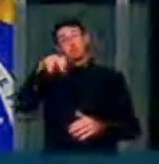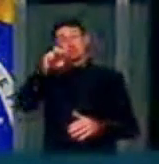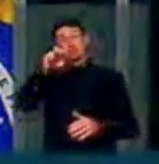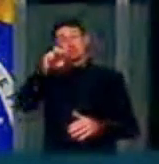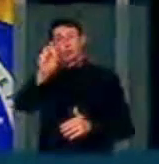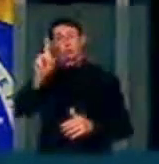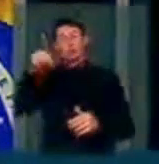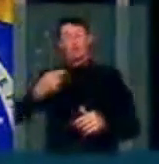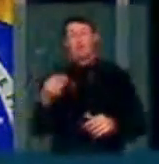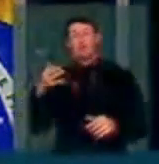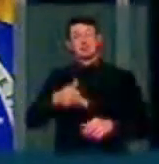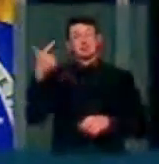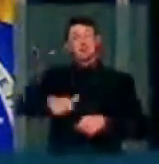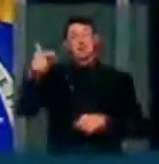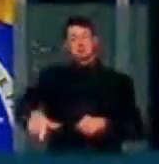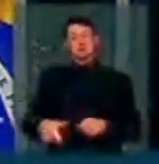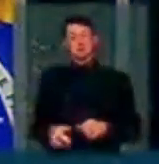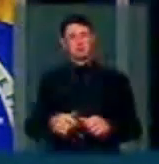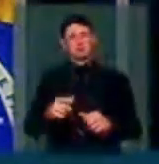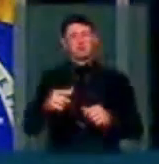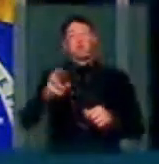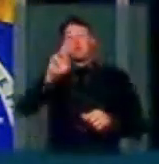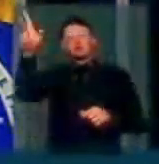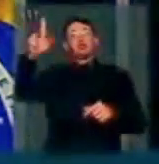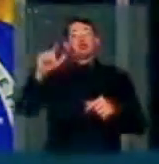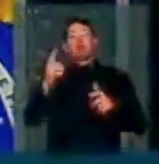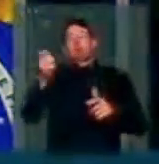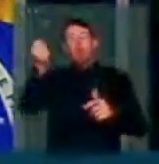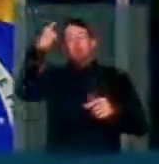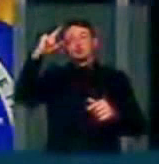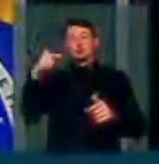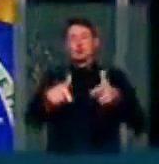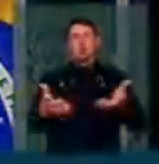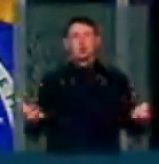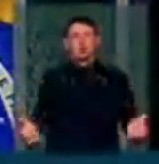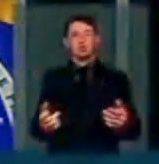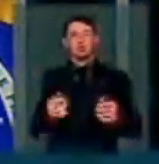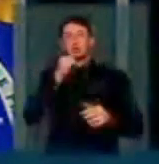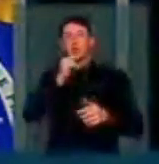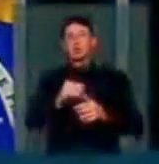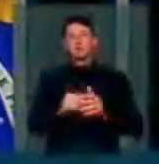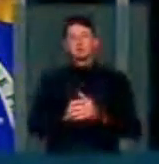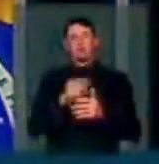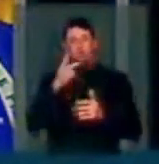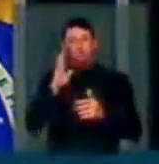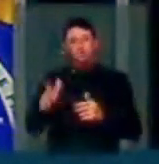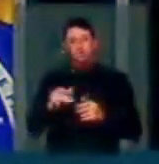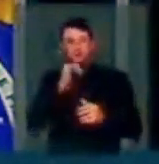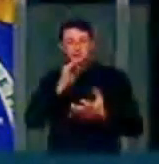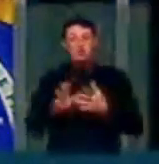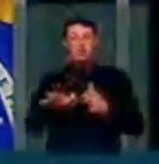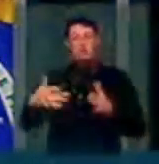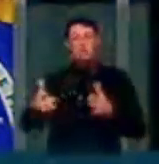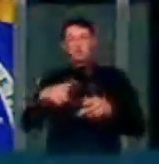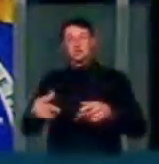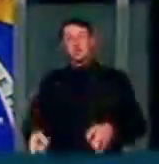presença constante dela. E não há nada de anormal nessa neutralidade. O exemplo que eu dei, e o Levi gosta que eu cite esse exemplo, é que quando você tem um